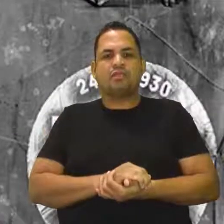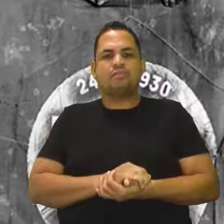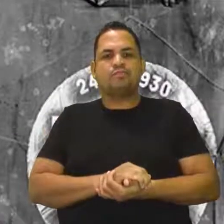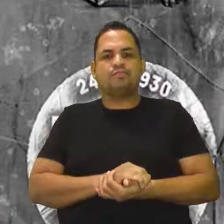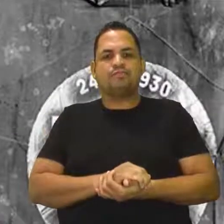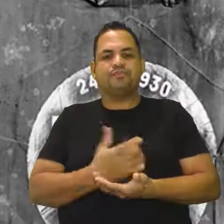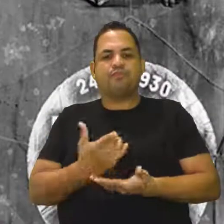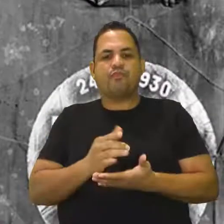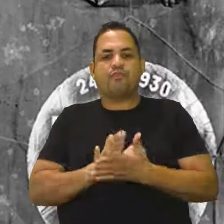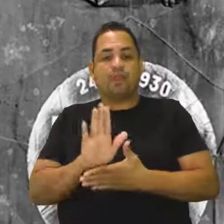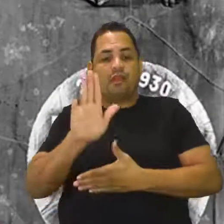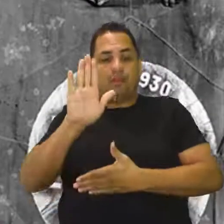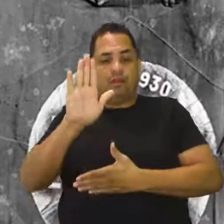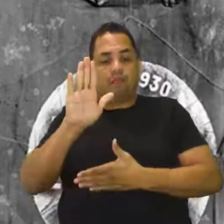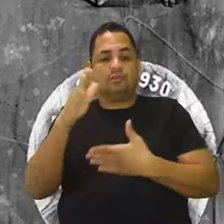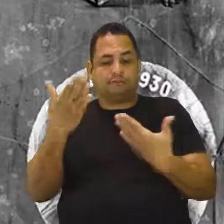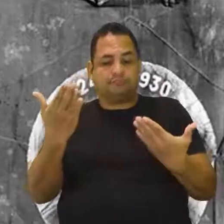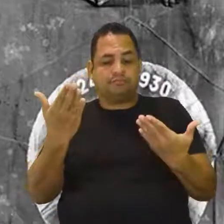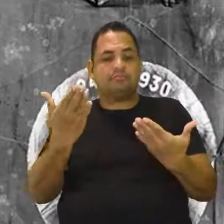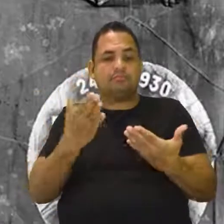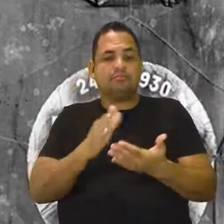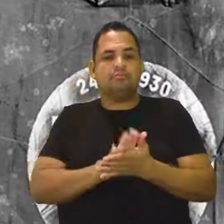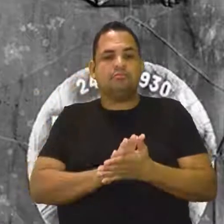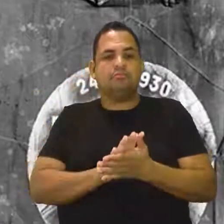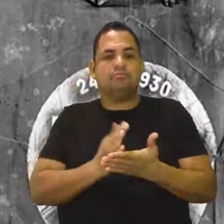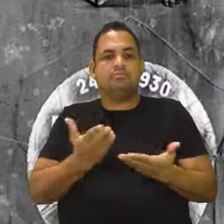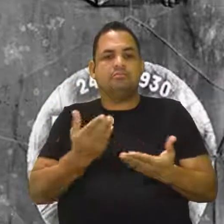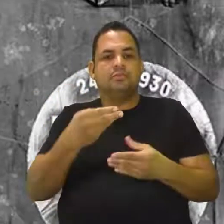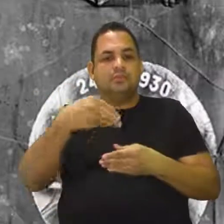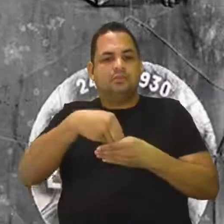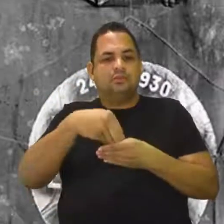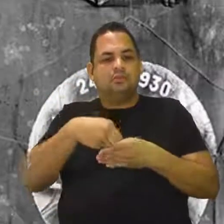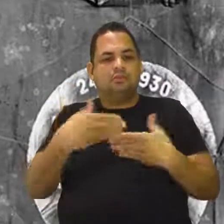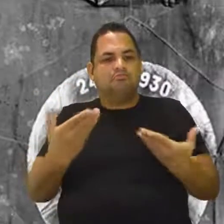sai candidato. Júlio Prestes era o